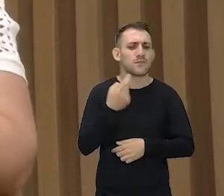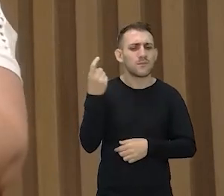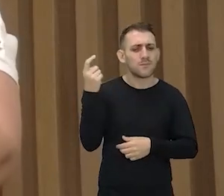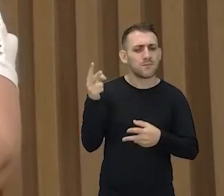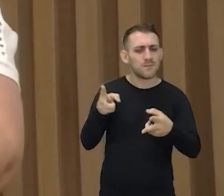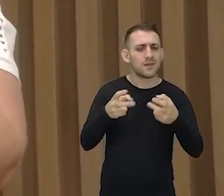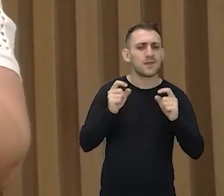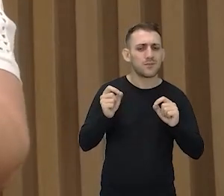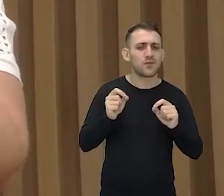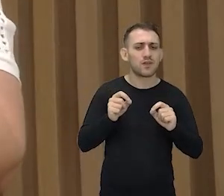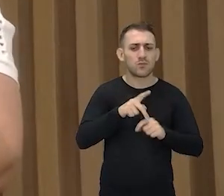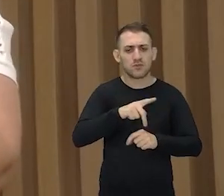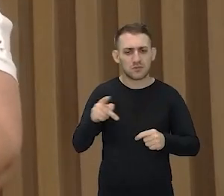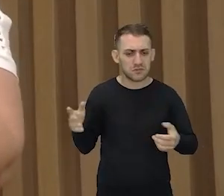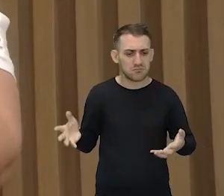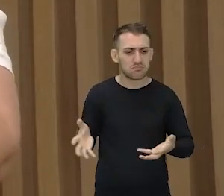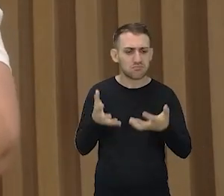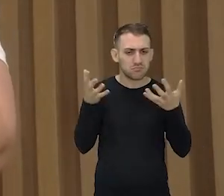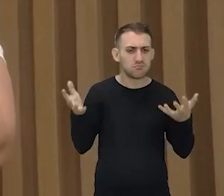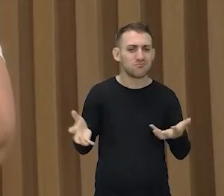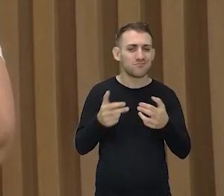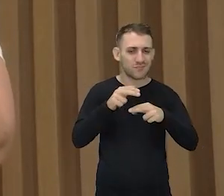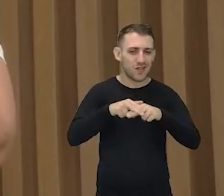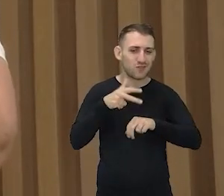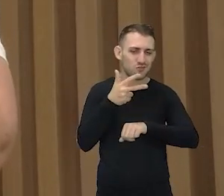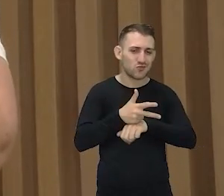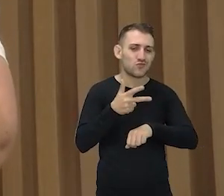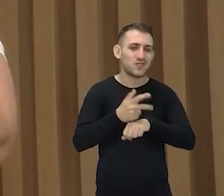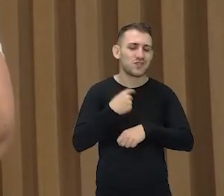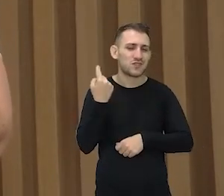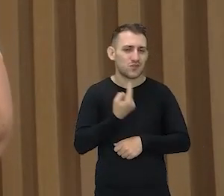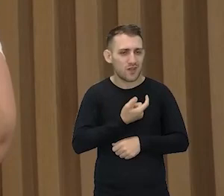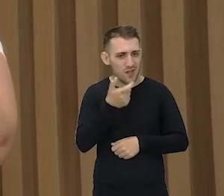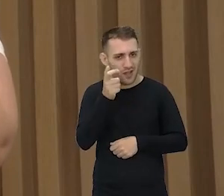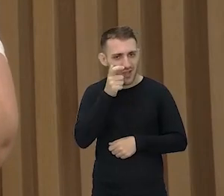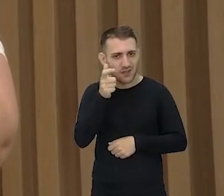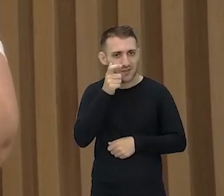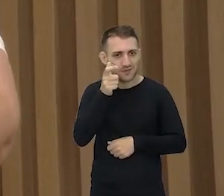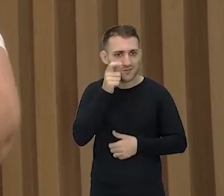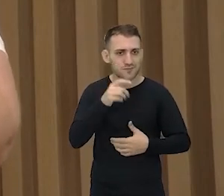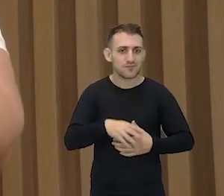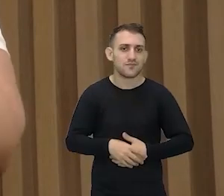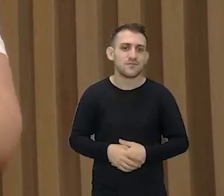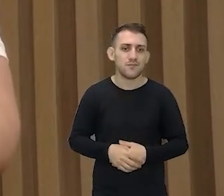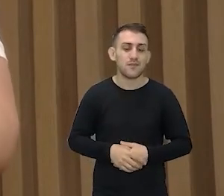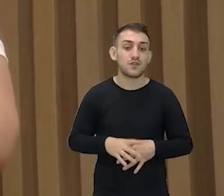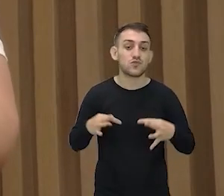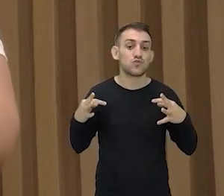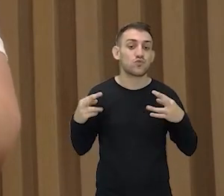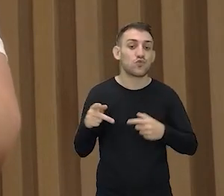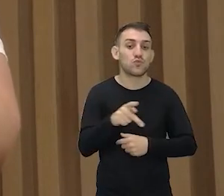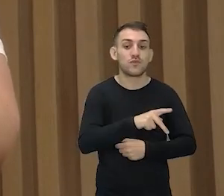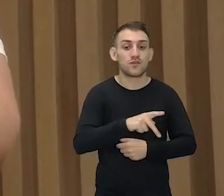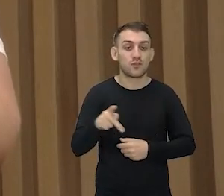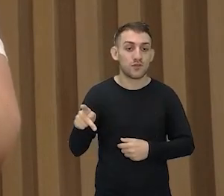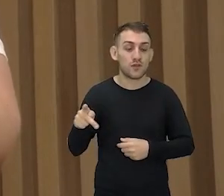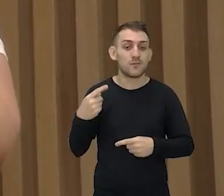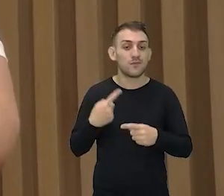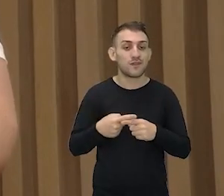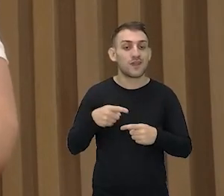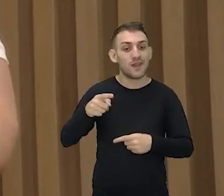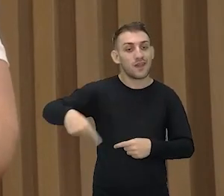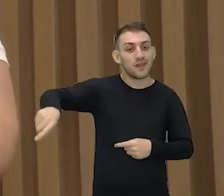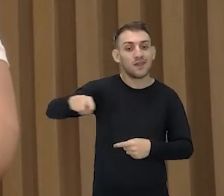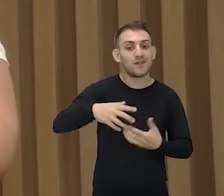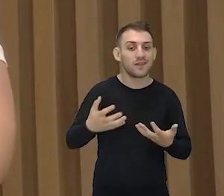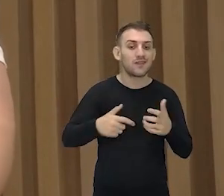né, pelo vídeo, pelas coisas que foram demonstradas durante o processo de escolha da prática, desses professores em realmente trabalhar com